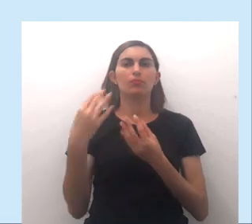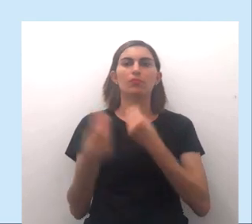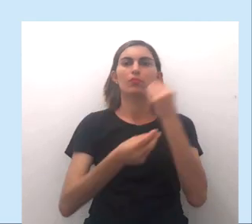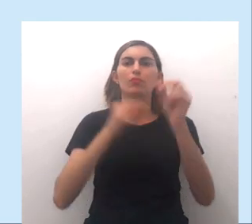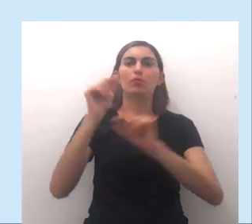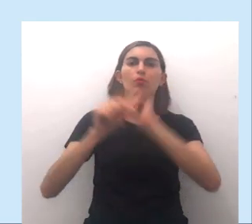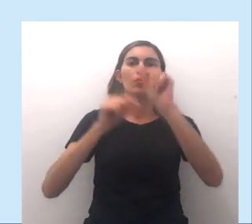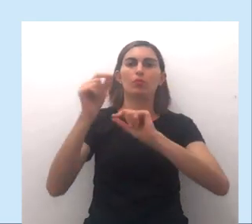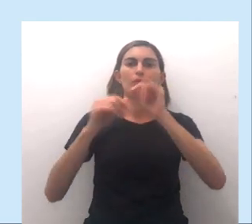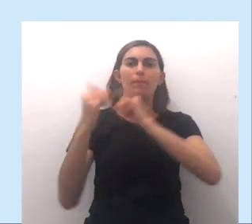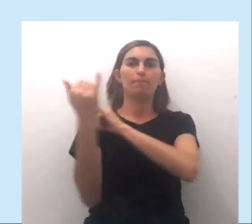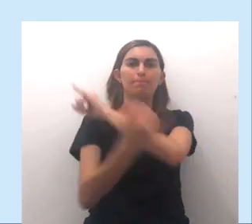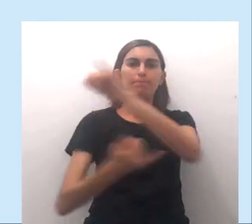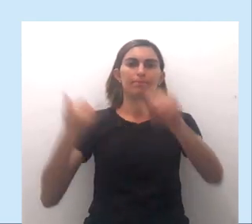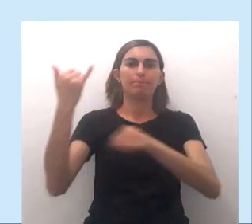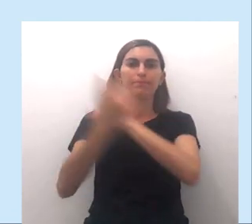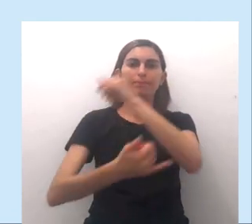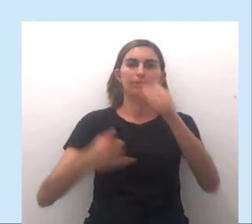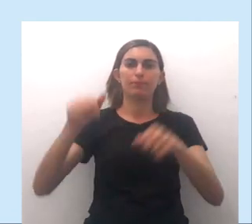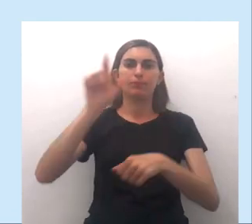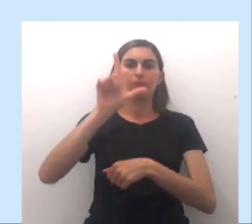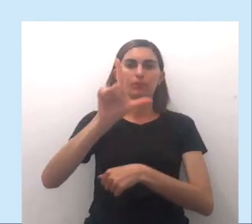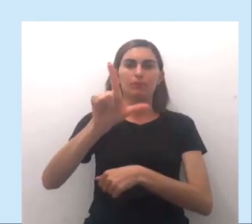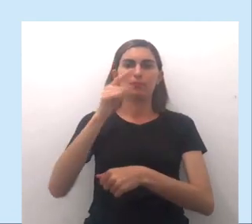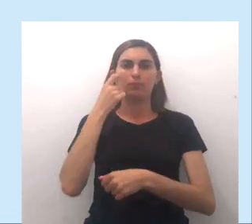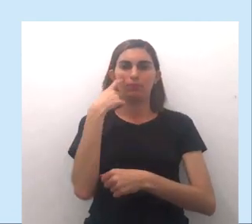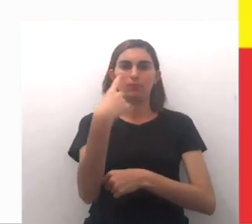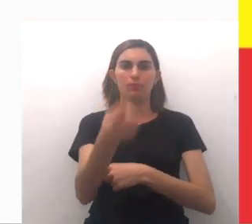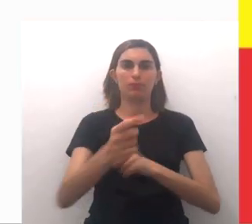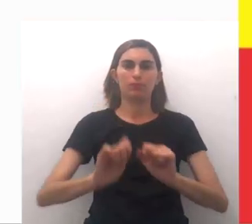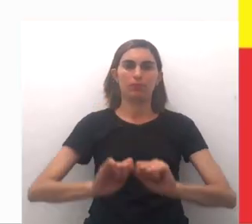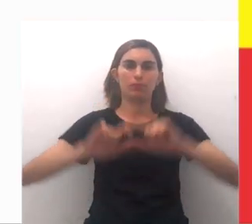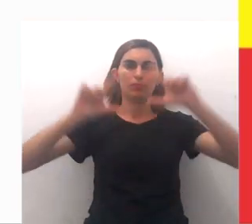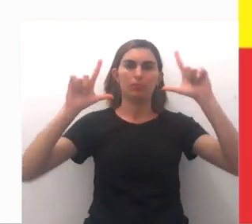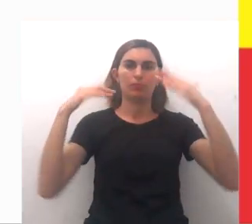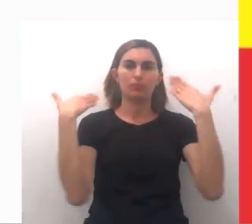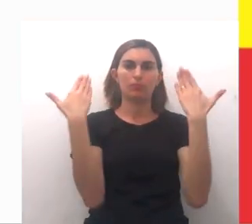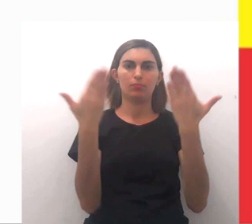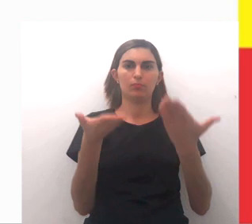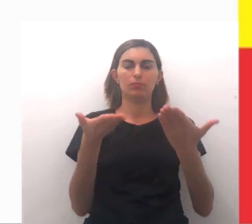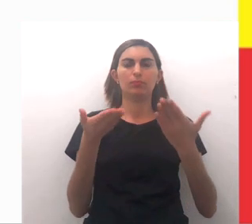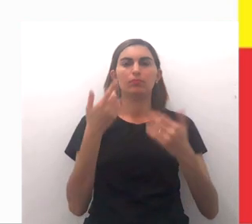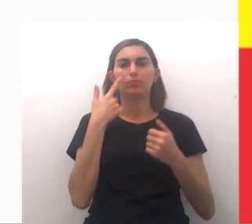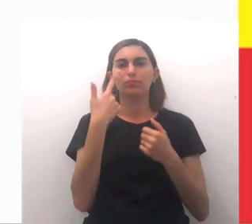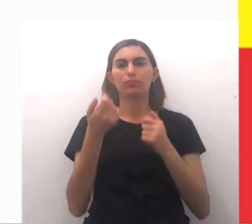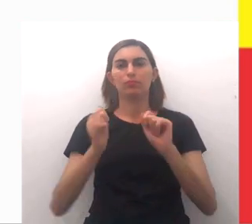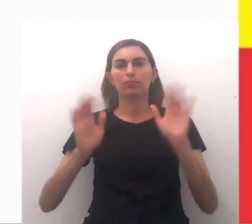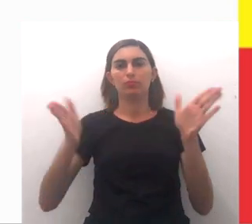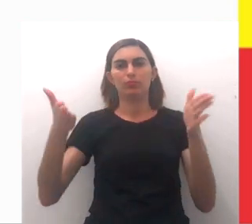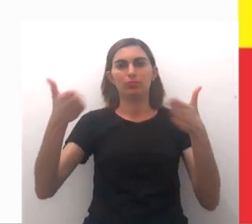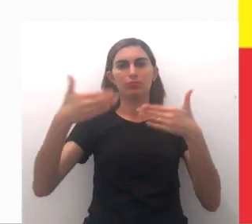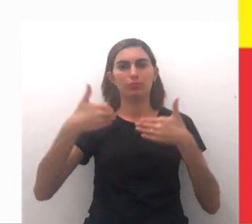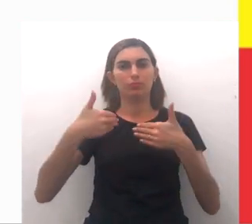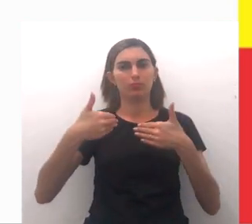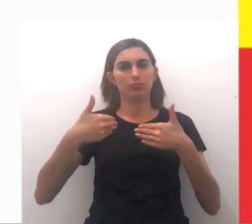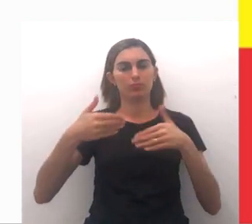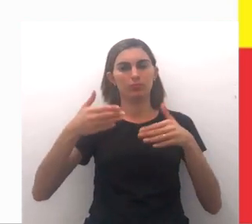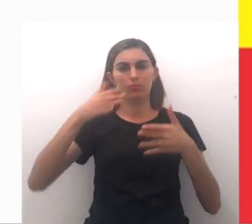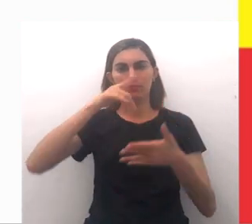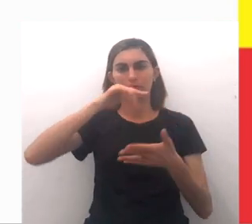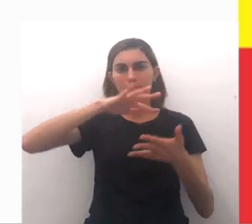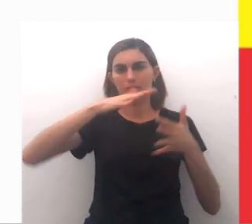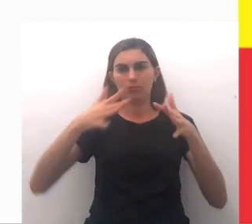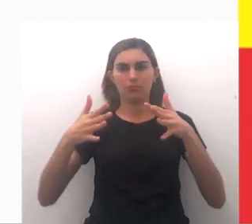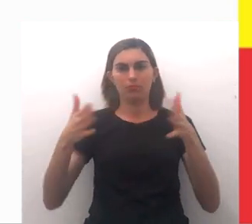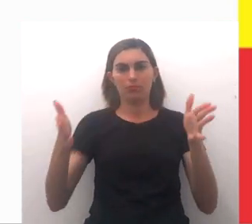a informação do litro. Veja aí na tela de vocês. Então, ó, vamos pegar um aquário